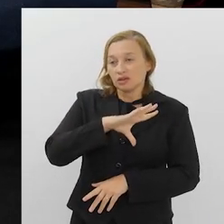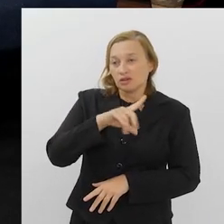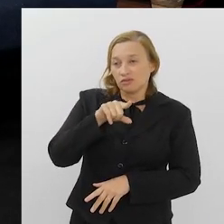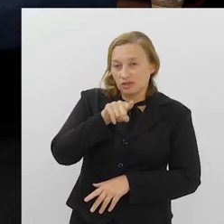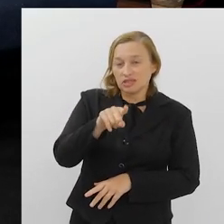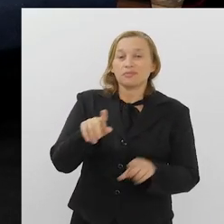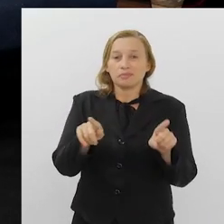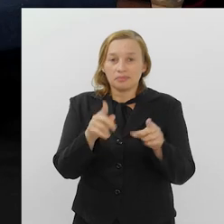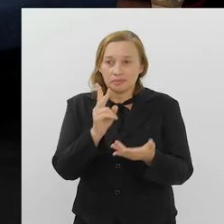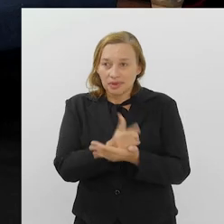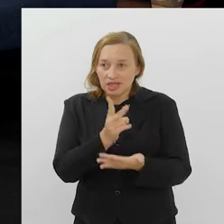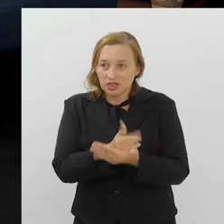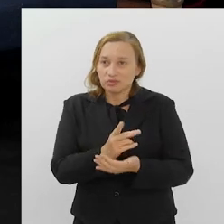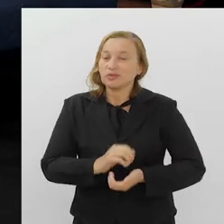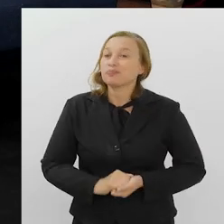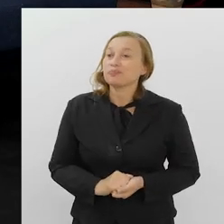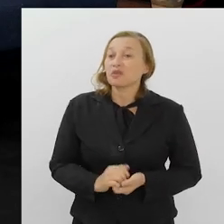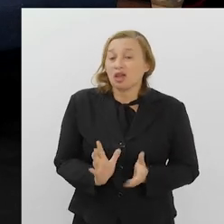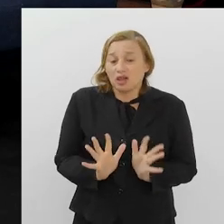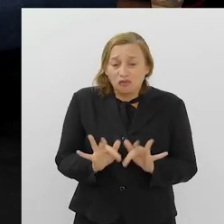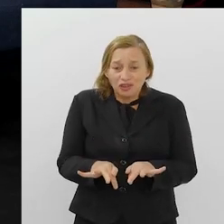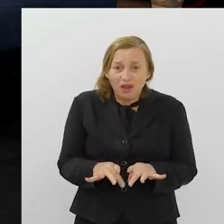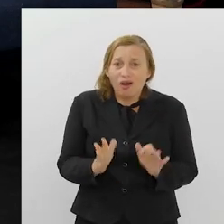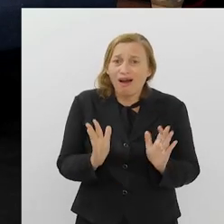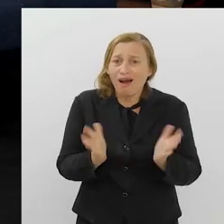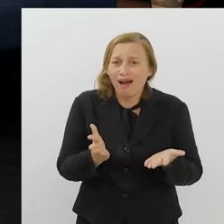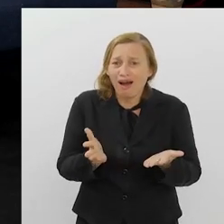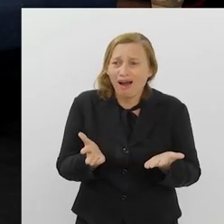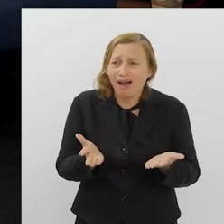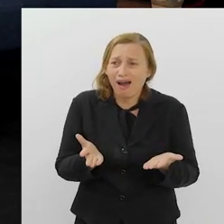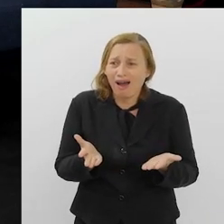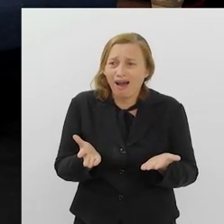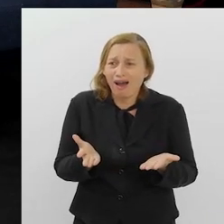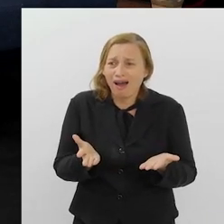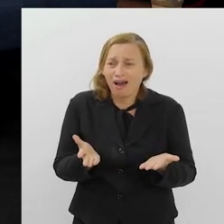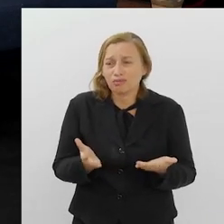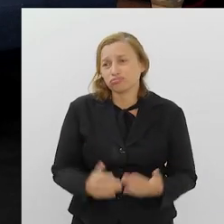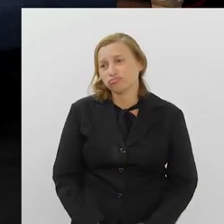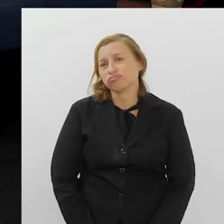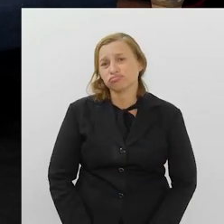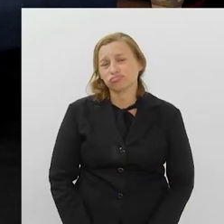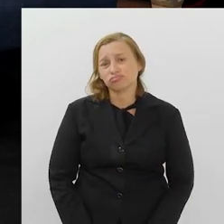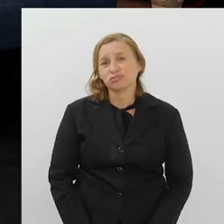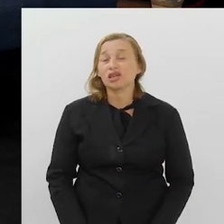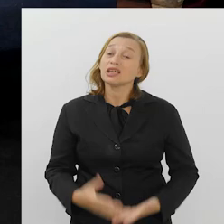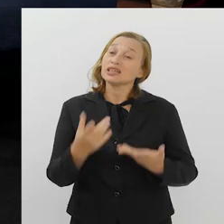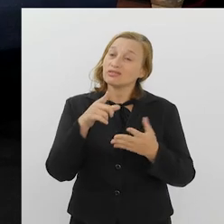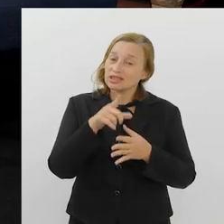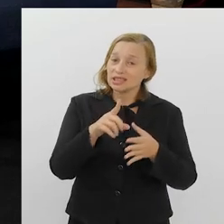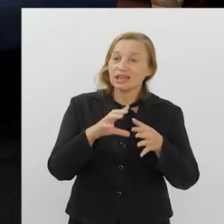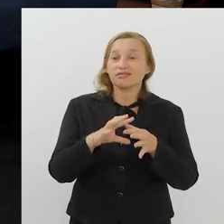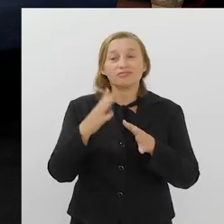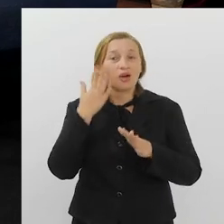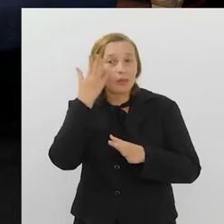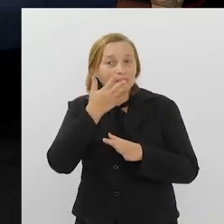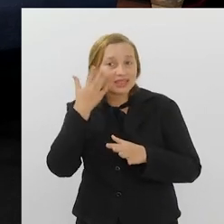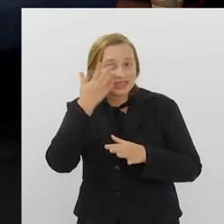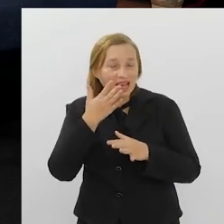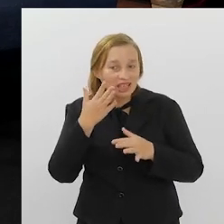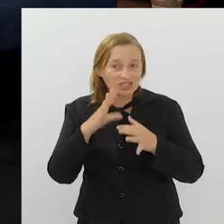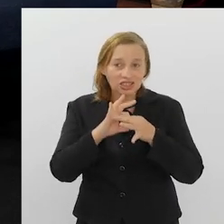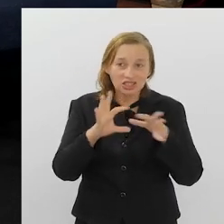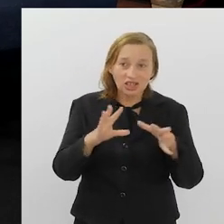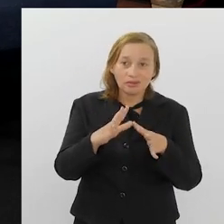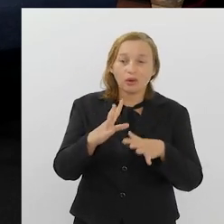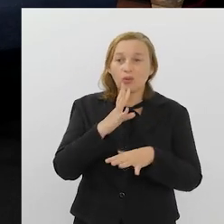mandamento ele já foi feliz mas infelizmente nosso programa chegou ao fim Ah eu queria que você deixasse uma